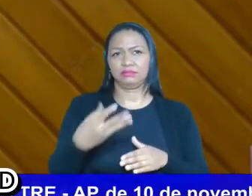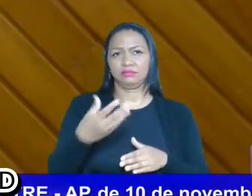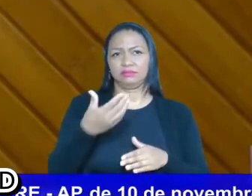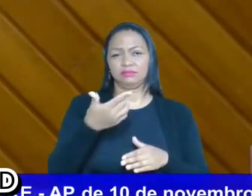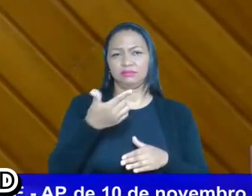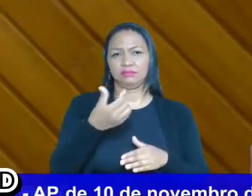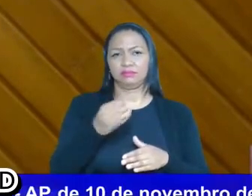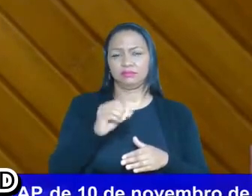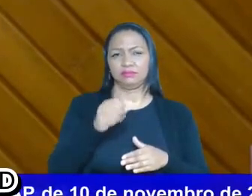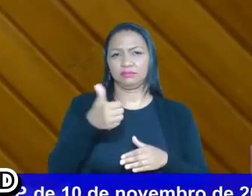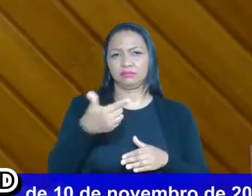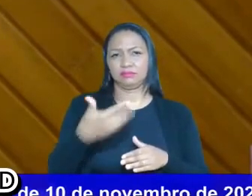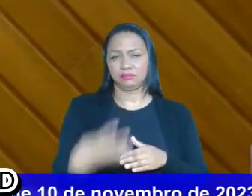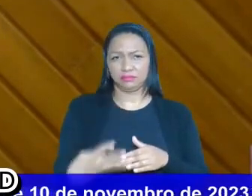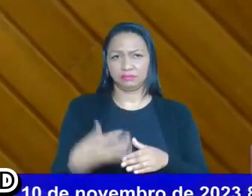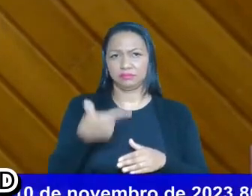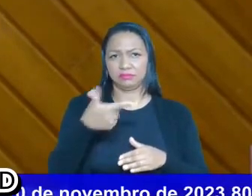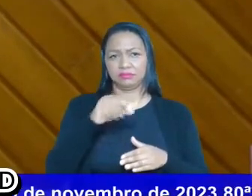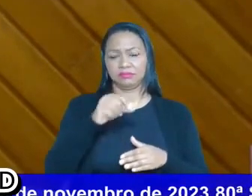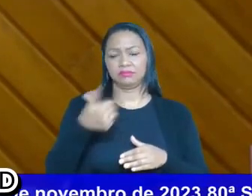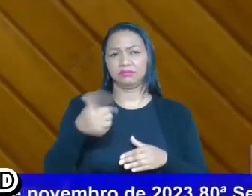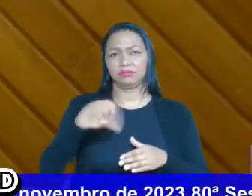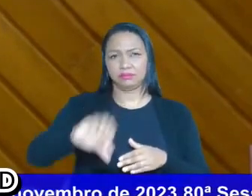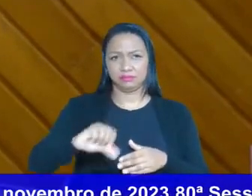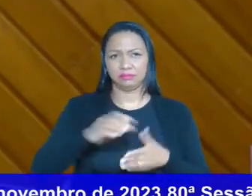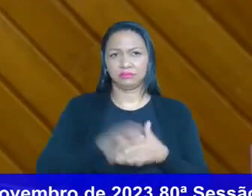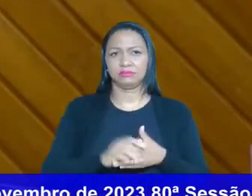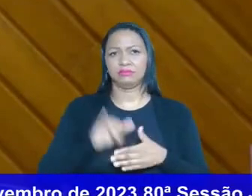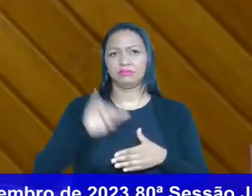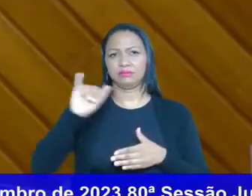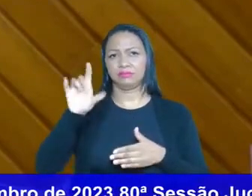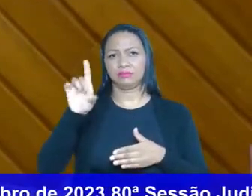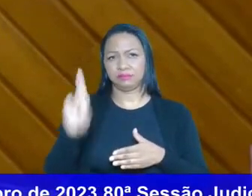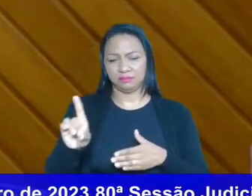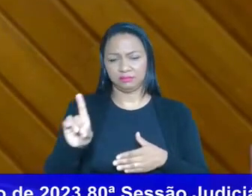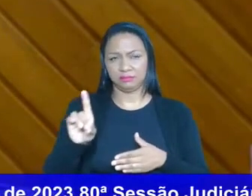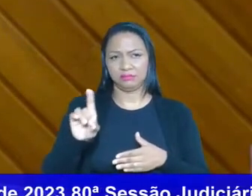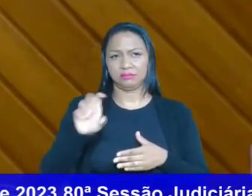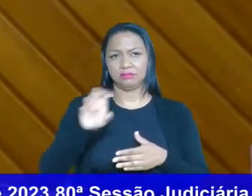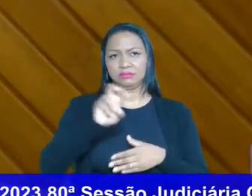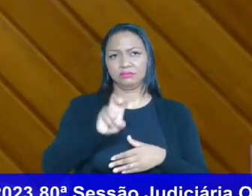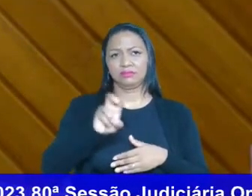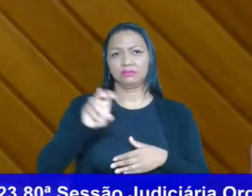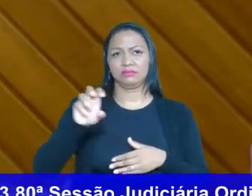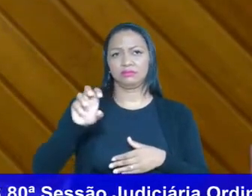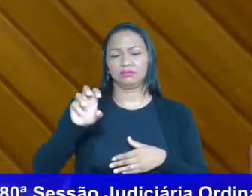23.604/2019. Na realidade, o partido, no ID